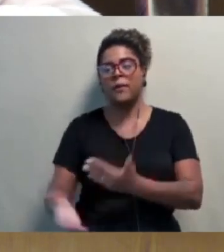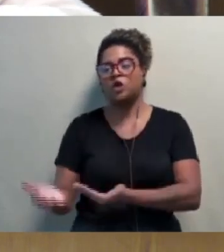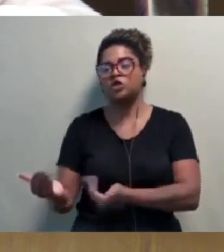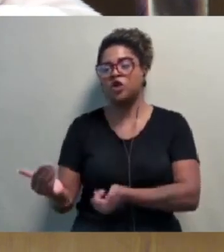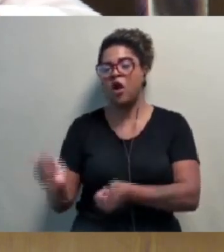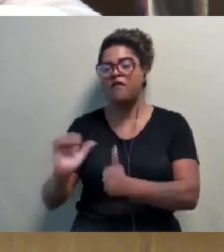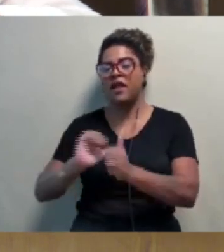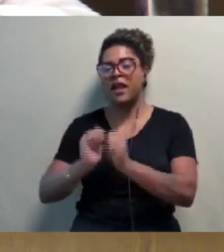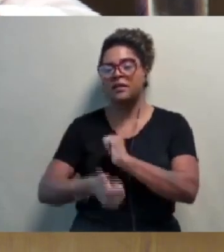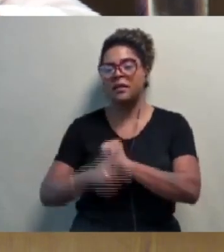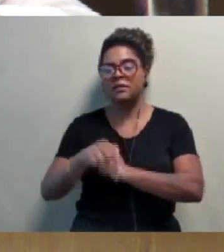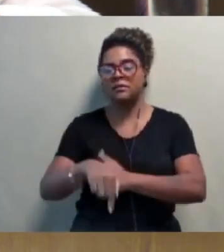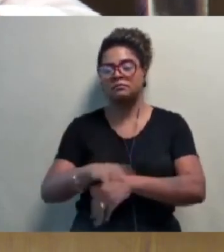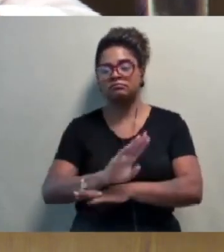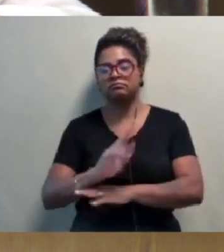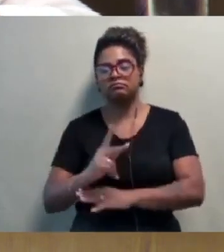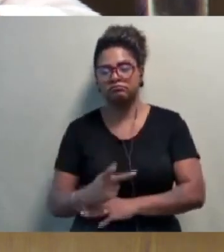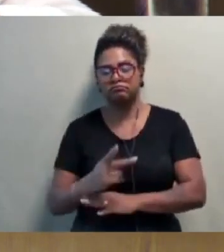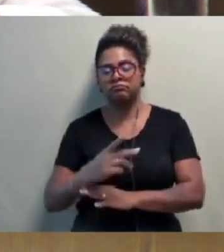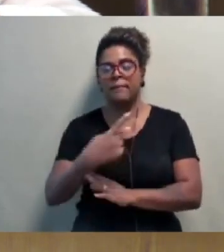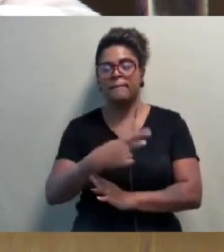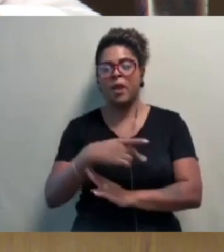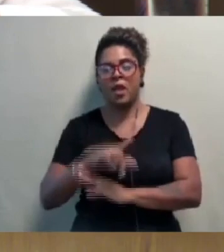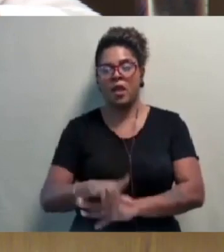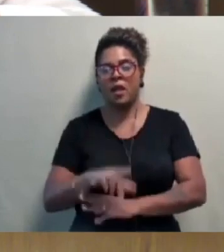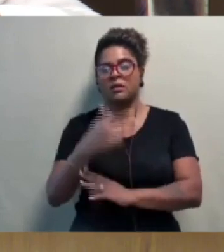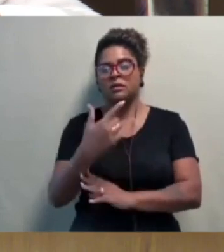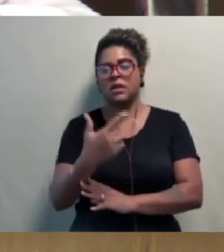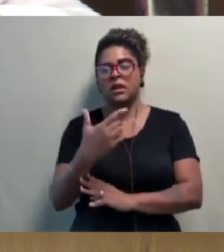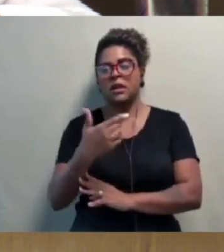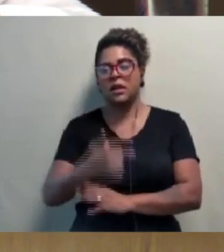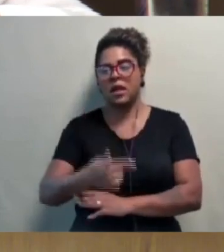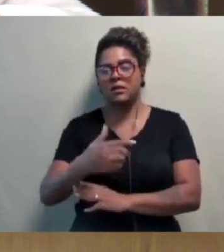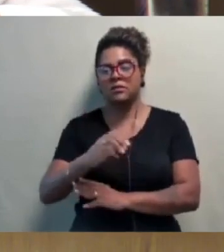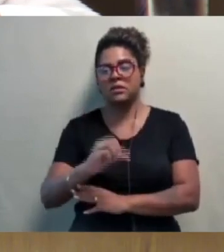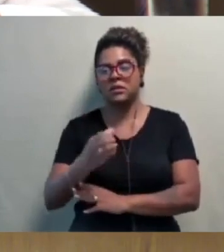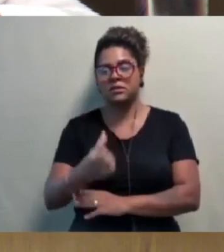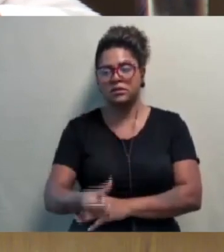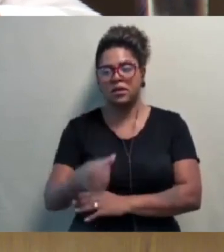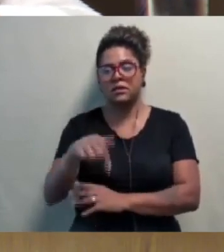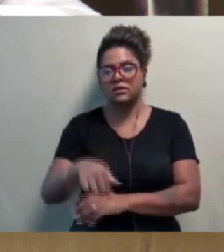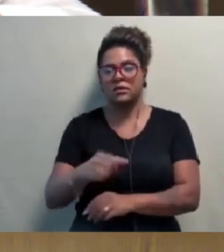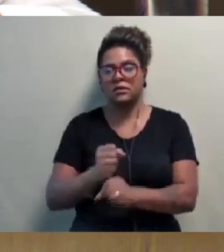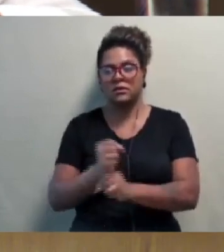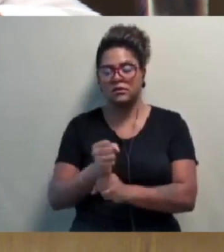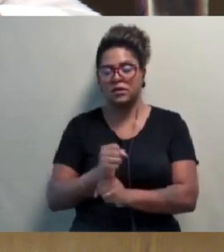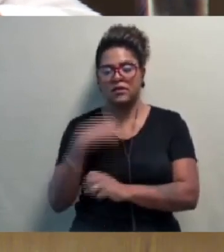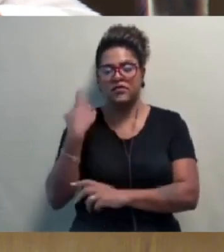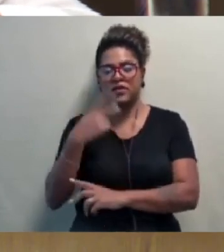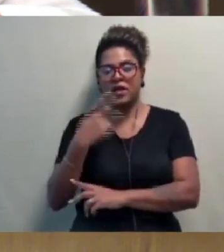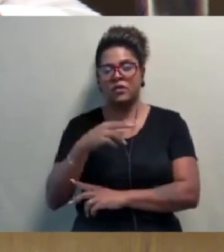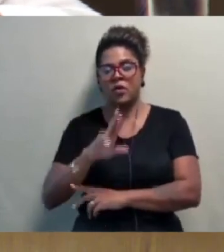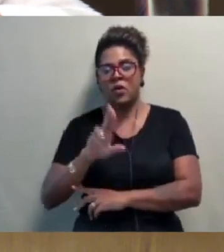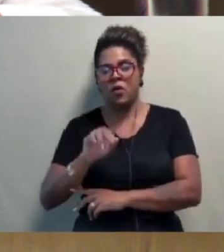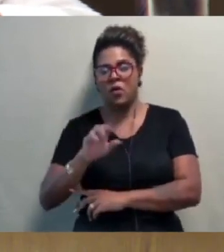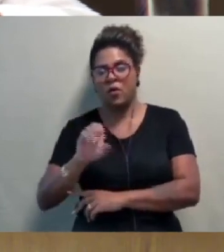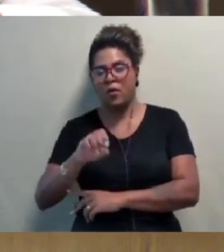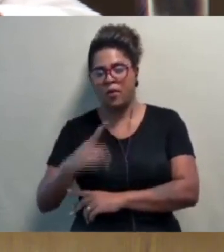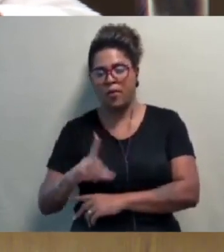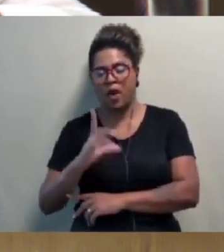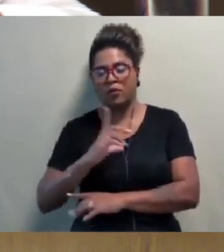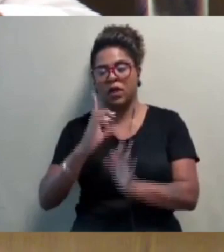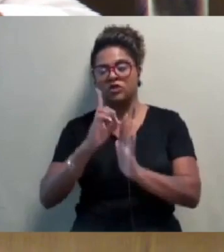de Belo Horizonte. Projeto de lei 706 de 2023, primeiro turno, vereador Rubão, estabelece diretrizes